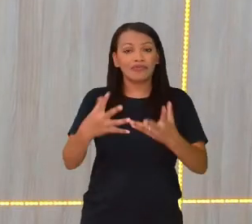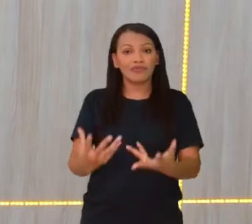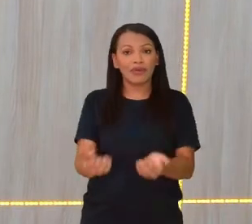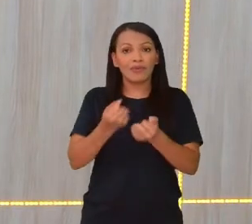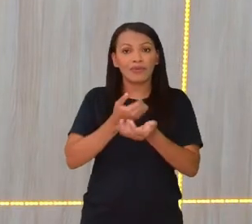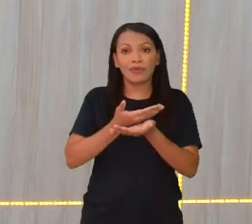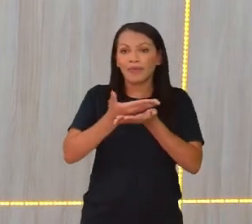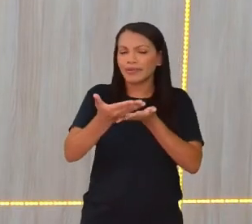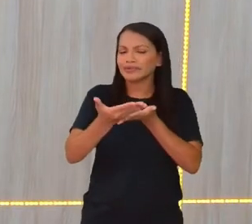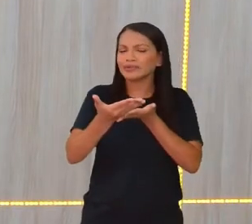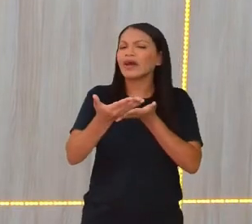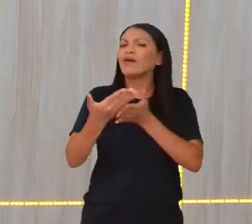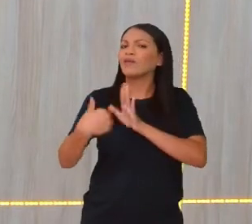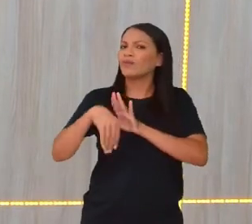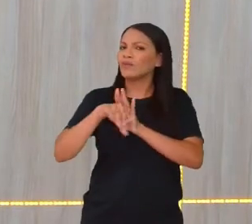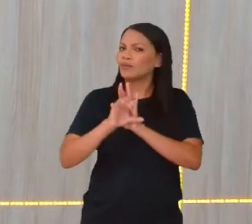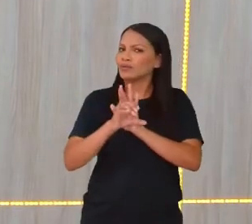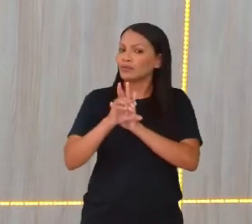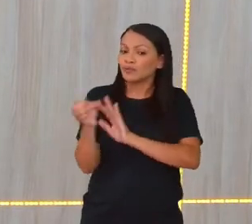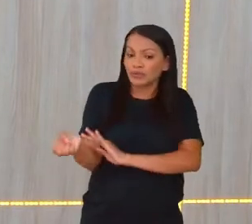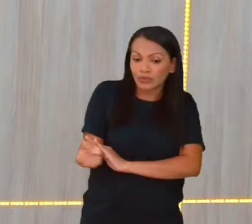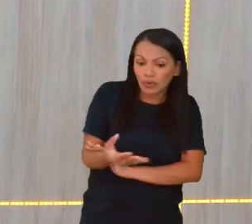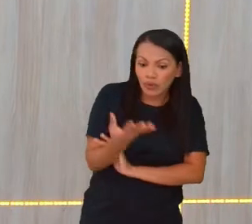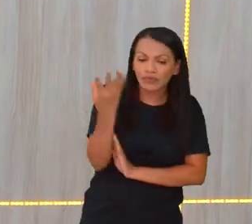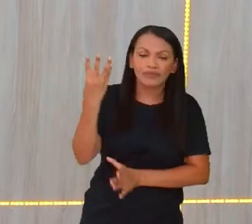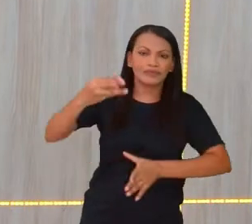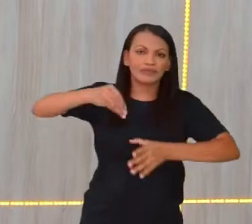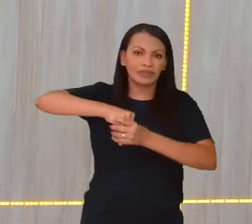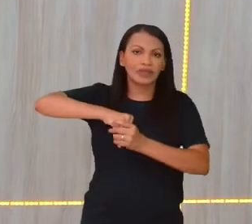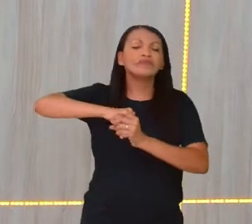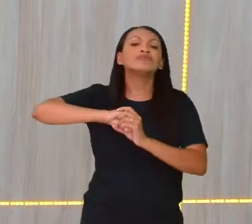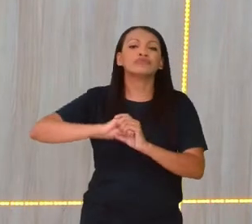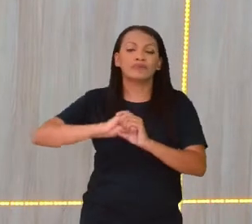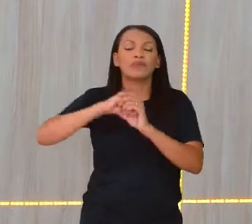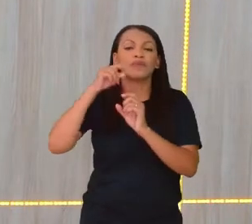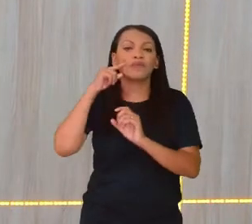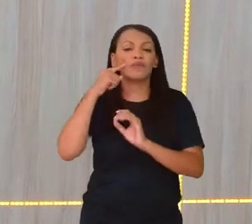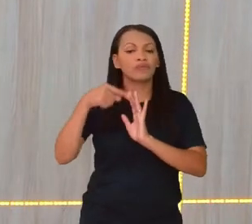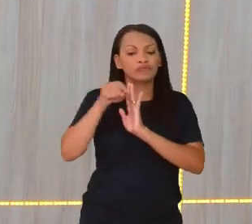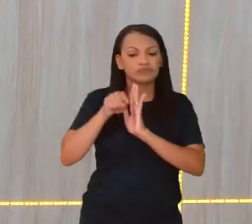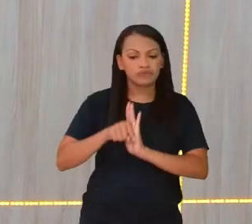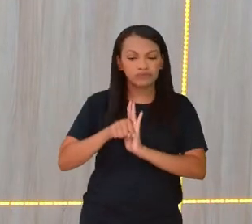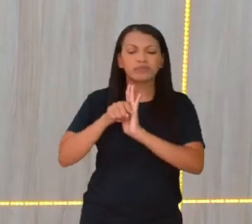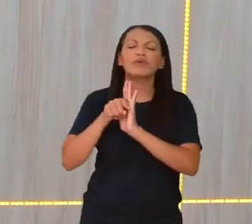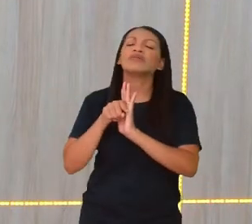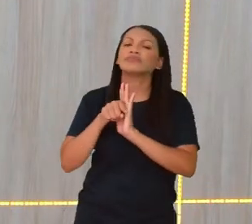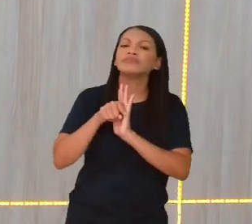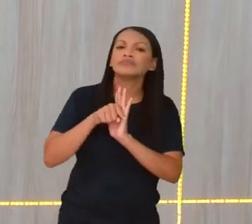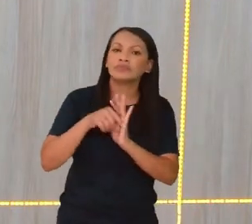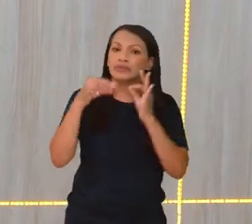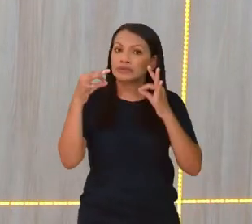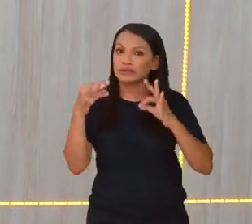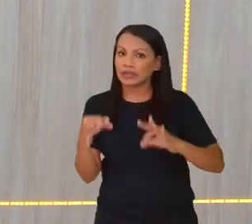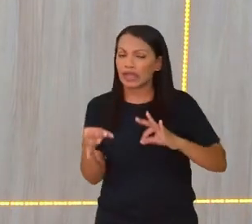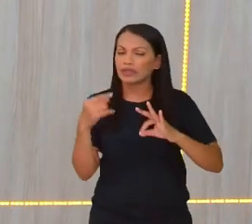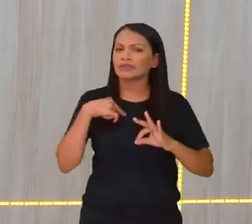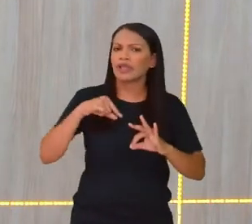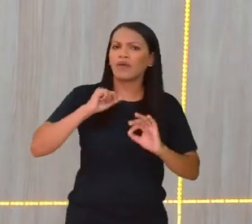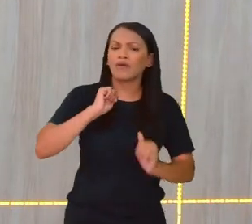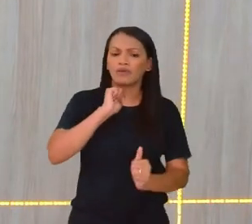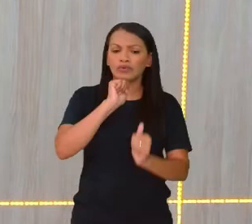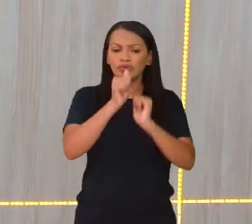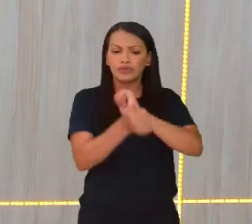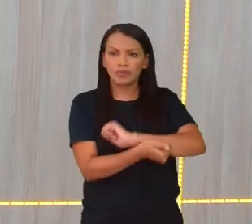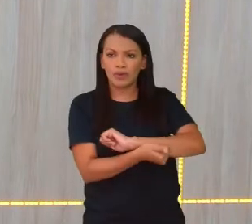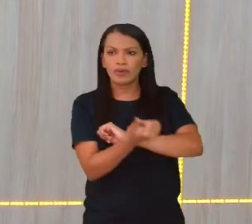conteúdo novo, né? Que está dentro aí do conteúdo geral dessa nossa unidade, né? Que são os esportes